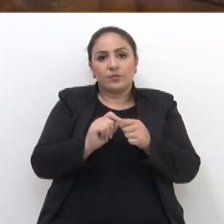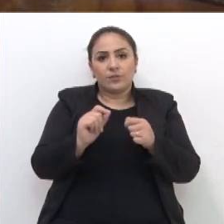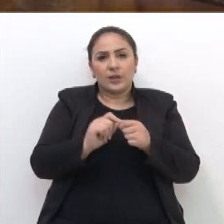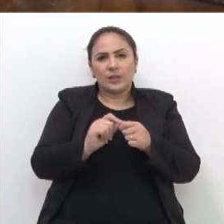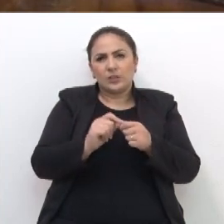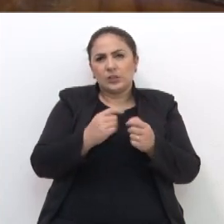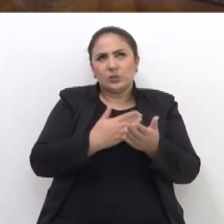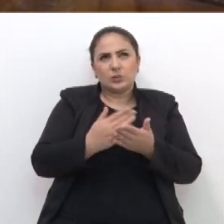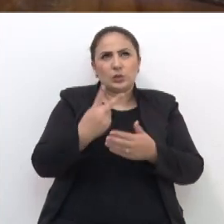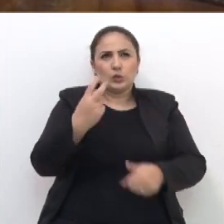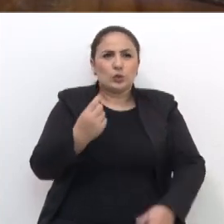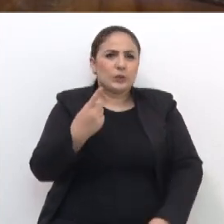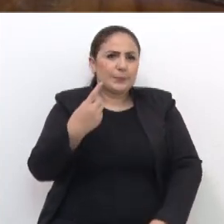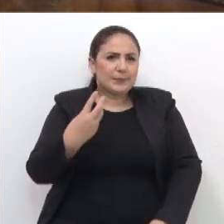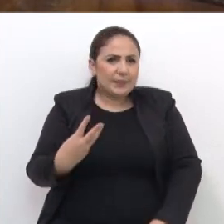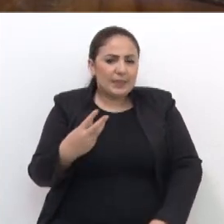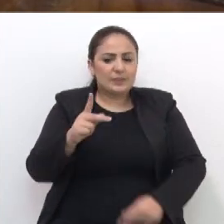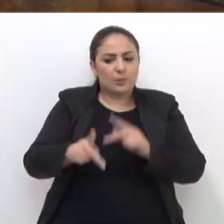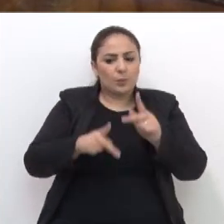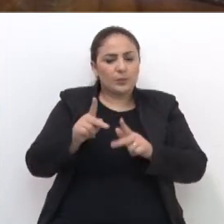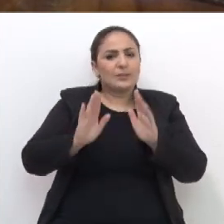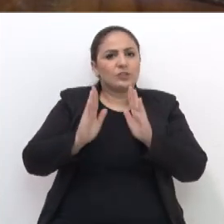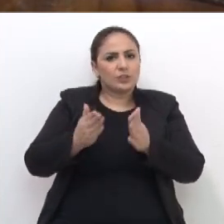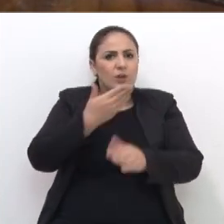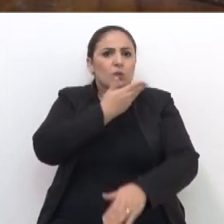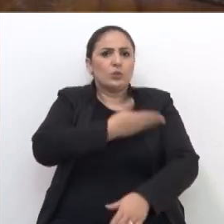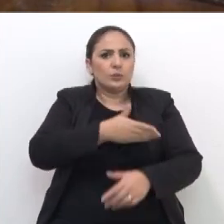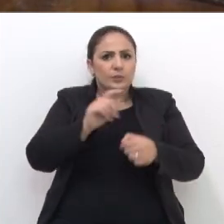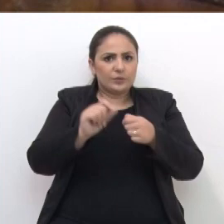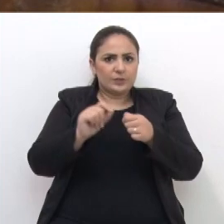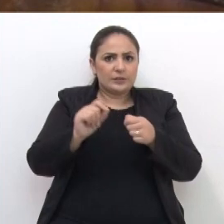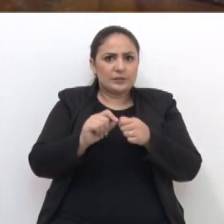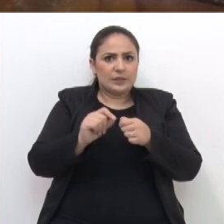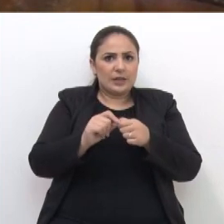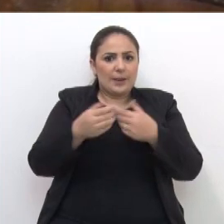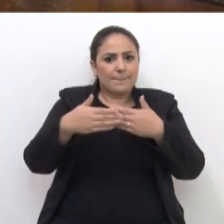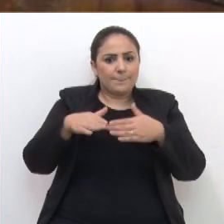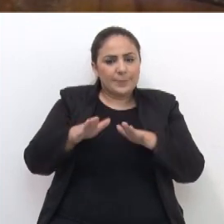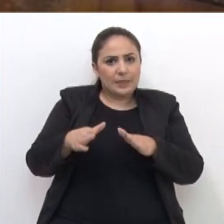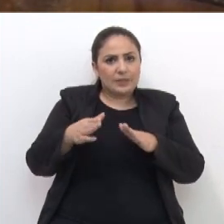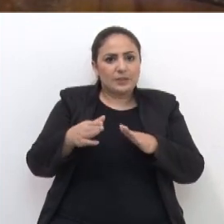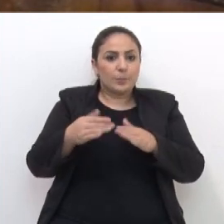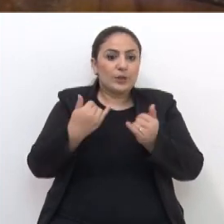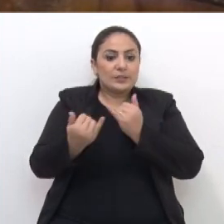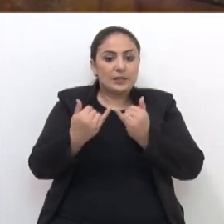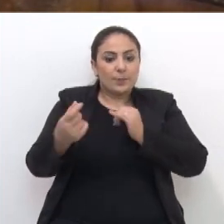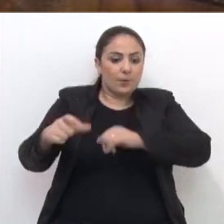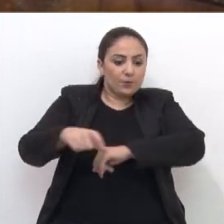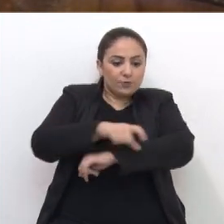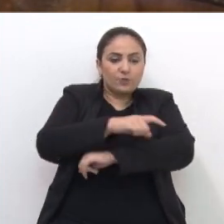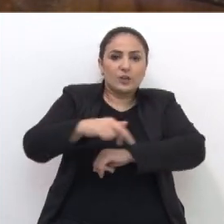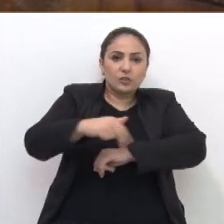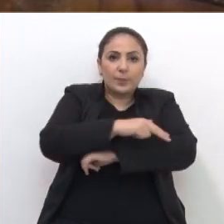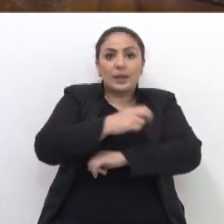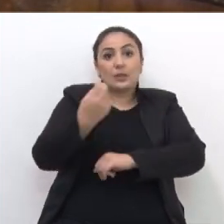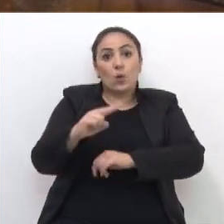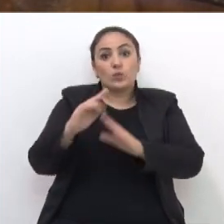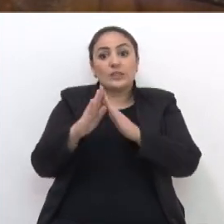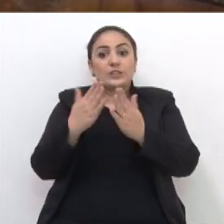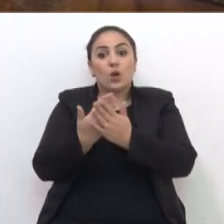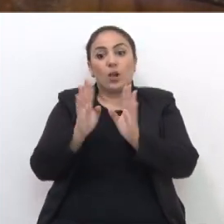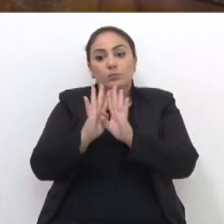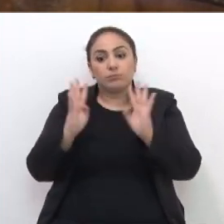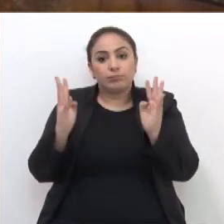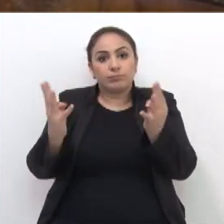é uma alteração maior de uma área territorial grande que então, como haverá um benefício ao privado,